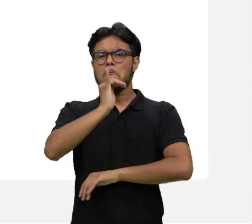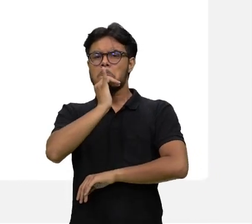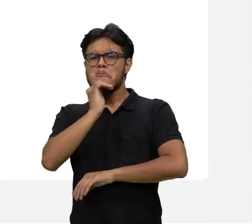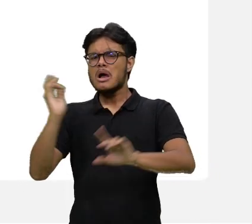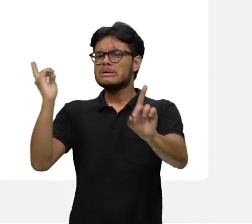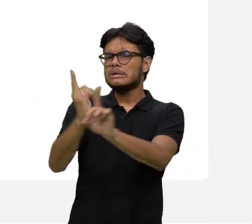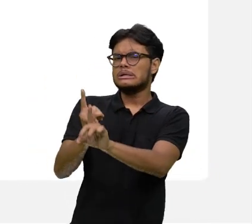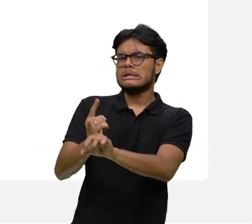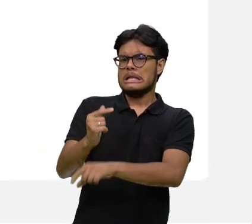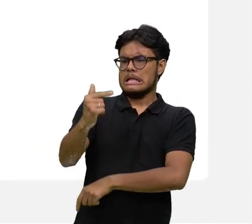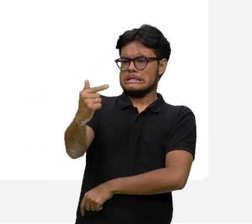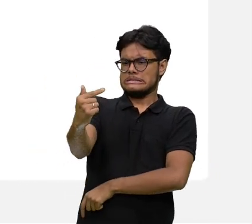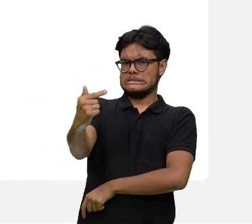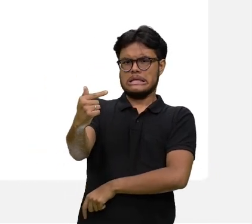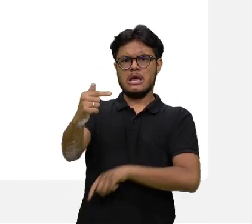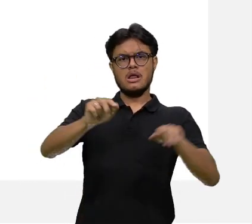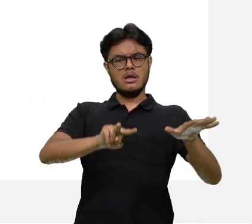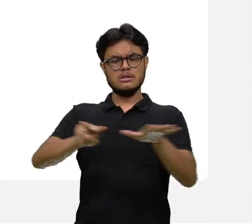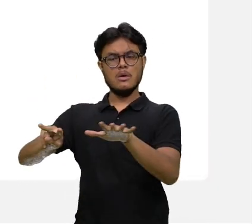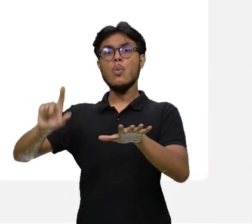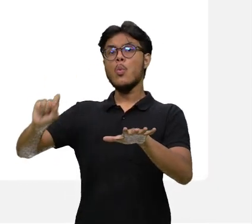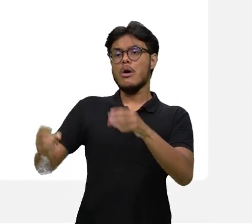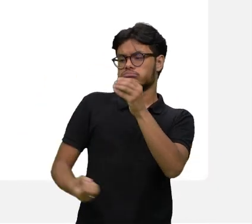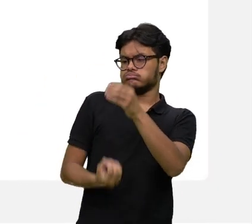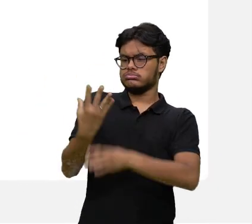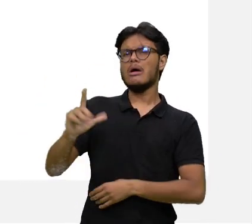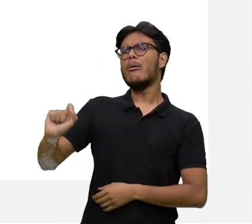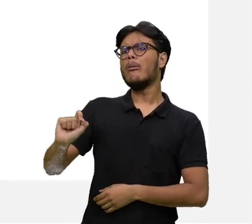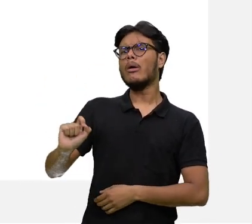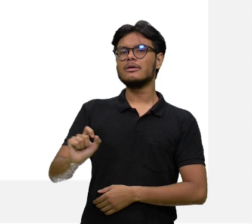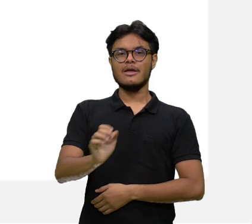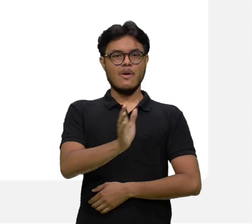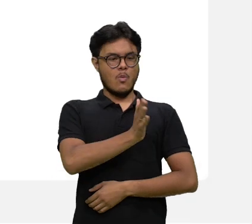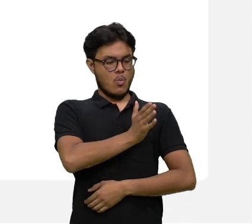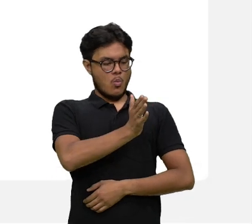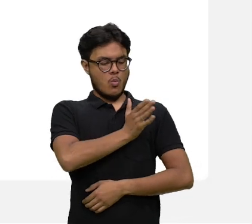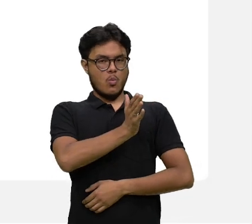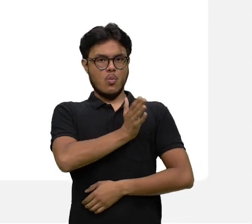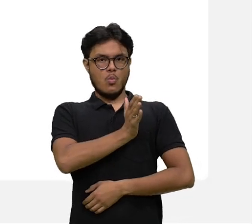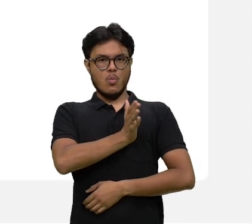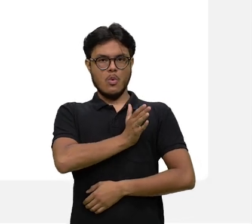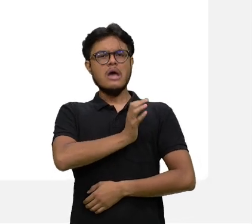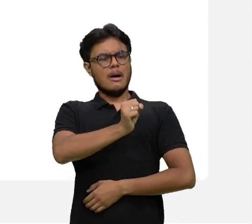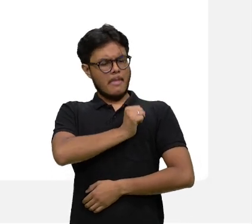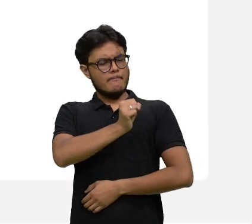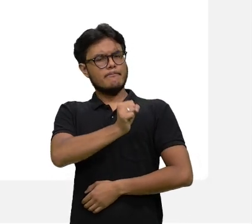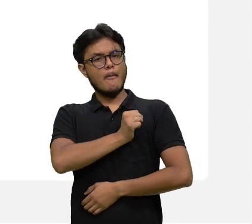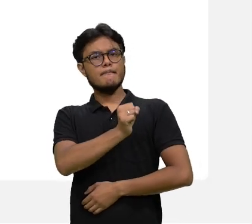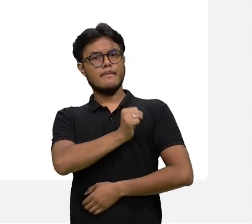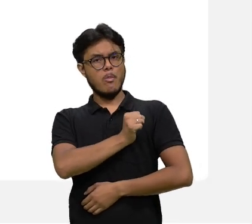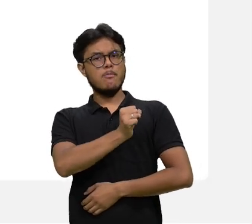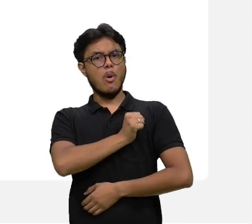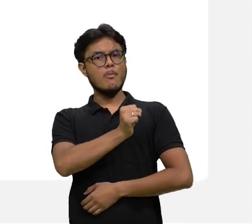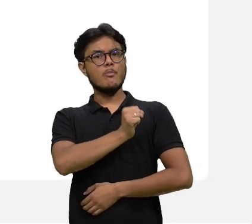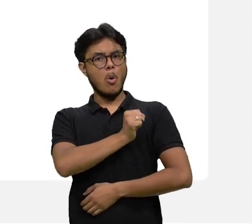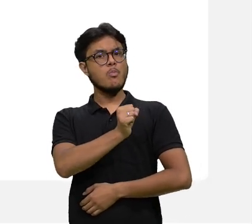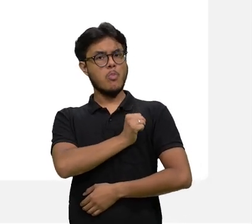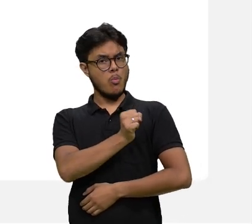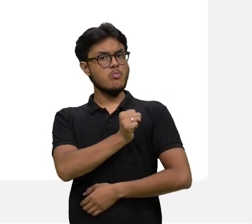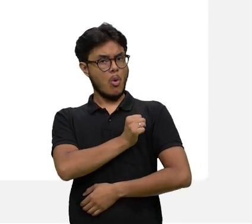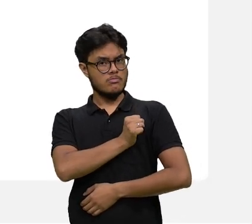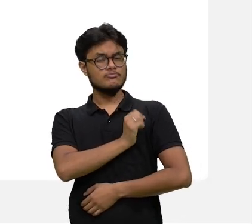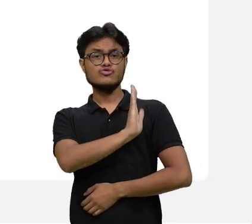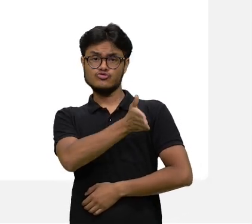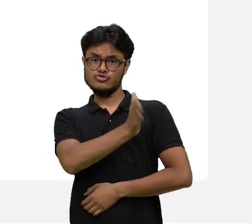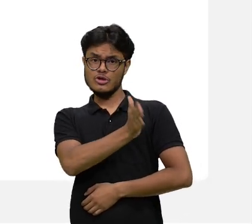7ª semana o coração já começa a ter os seus batimentos. E a gente